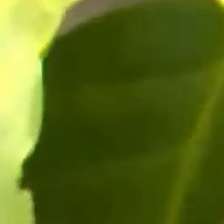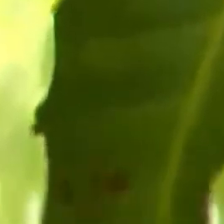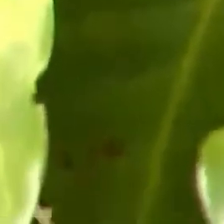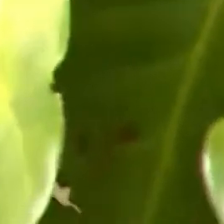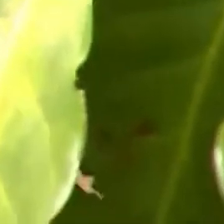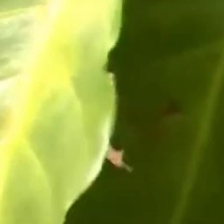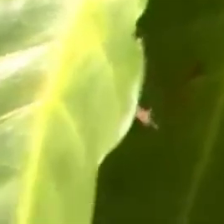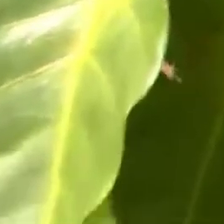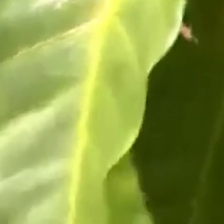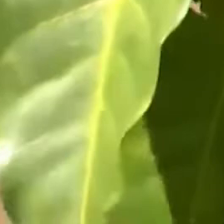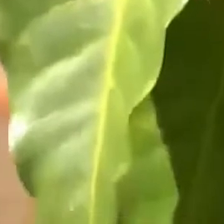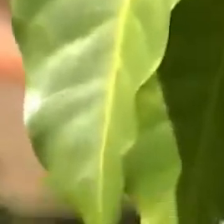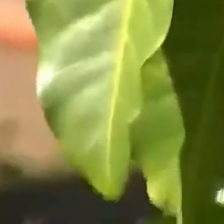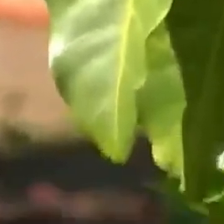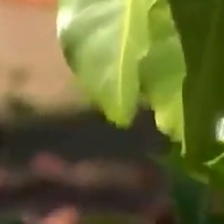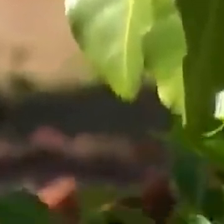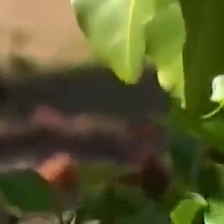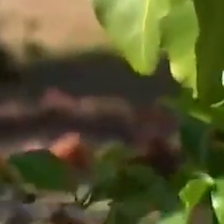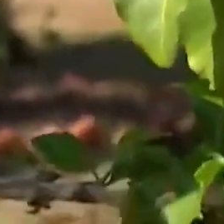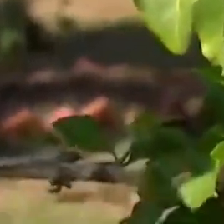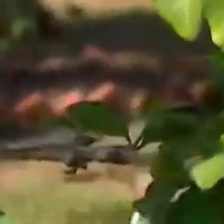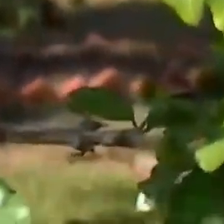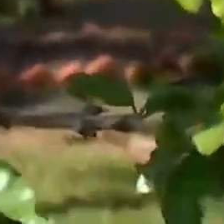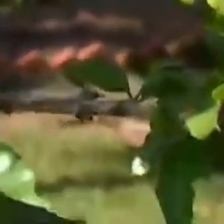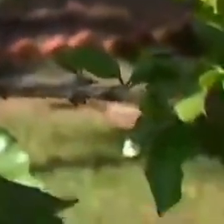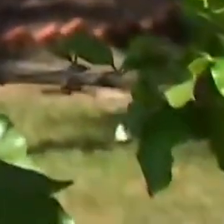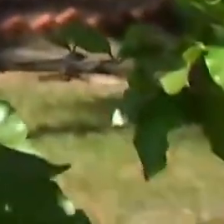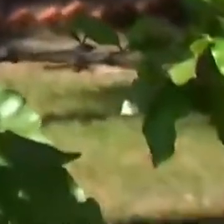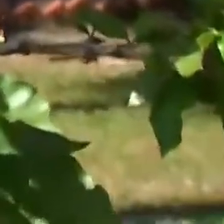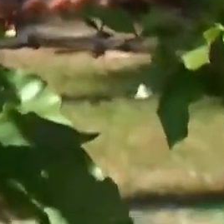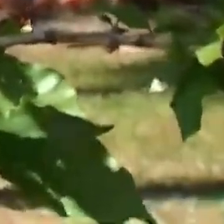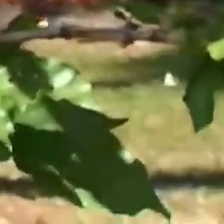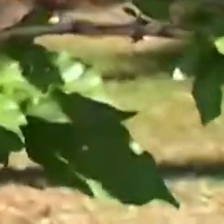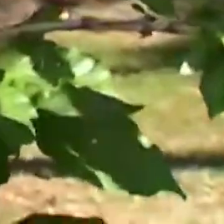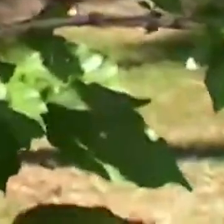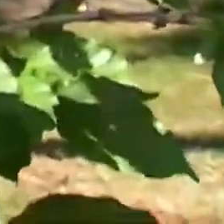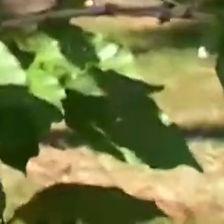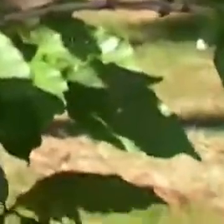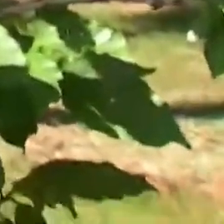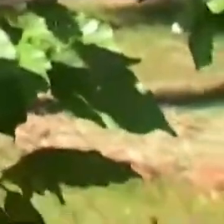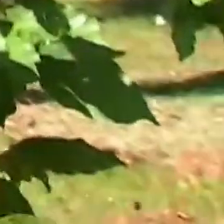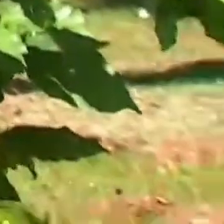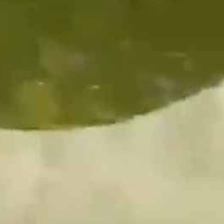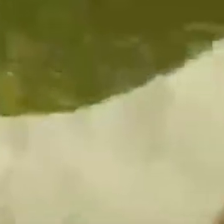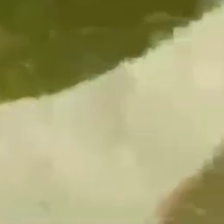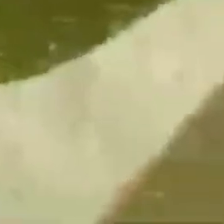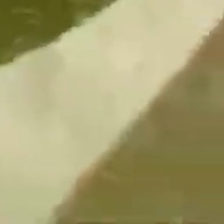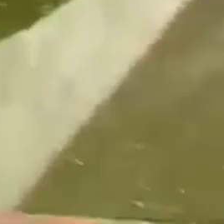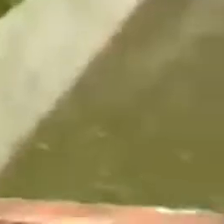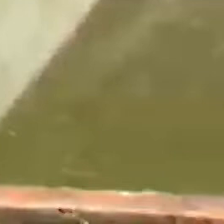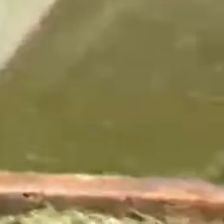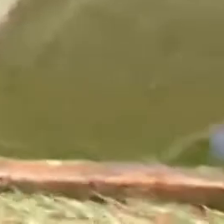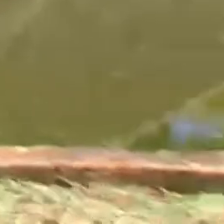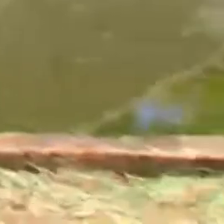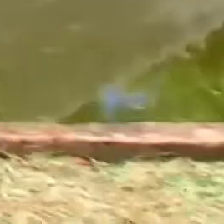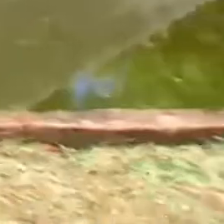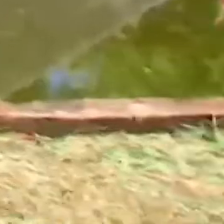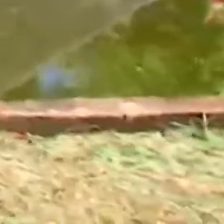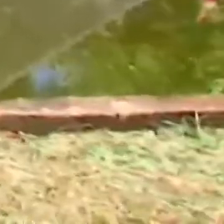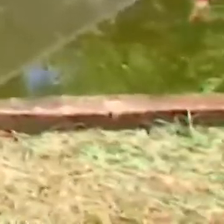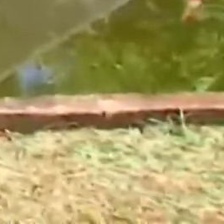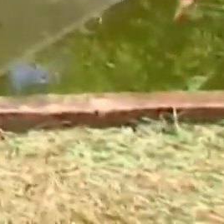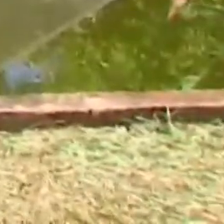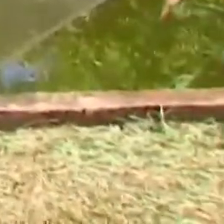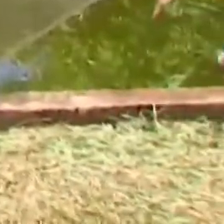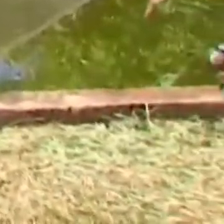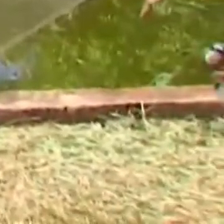e o pau-brasil, que marcam a história do país, também tem um espaço reservado por lá. Tudo isso rodeando esse